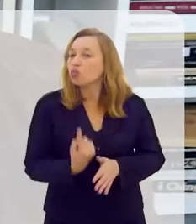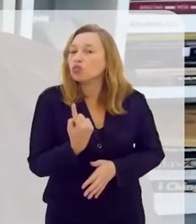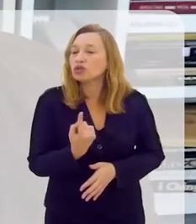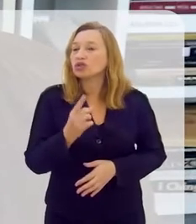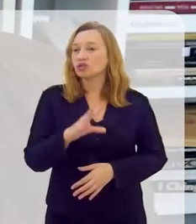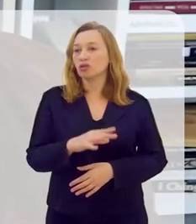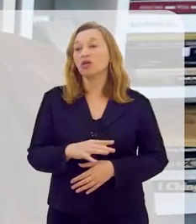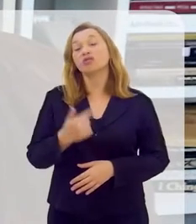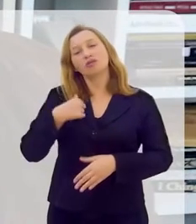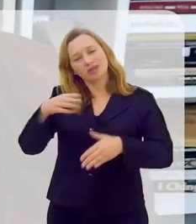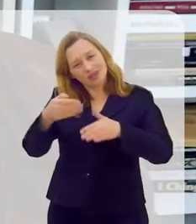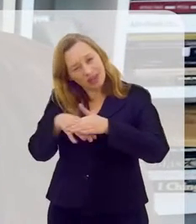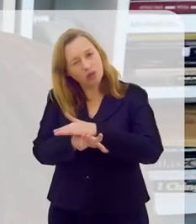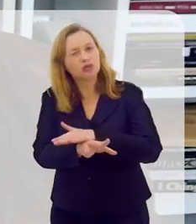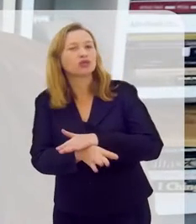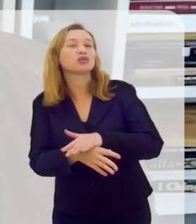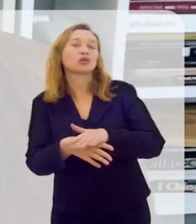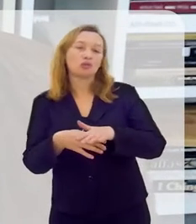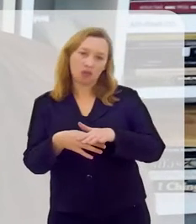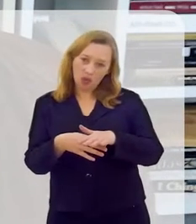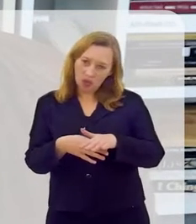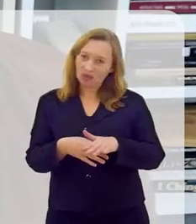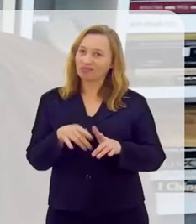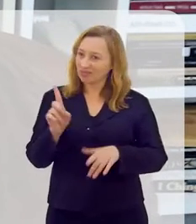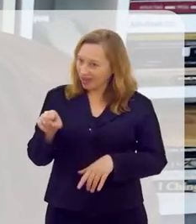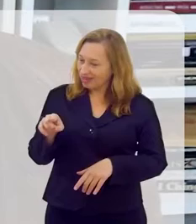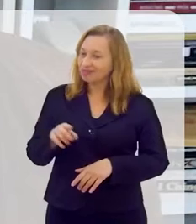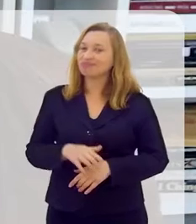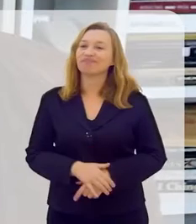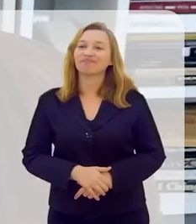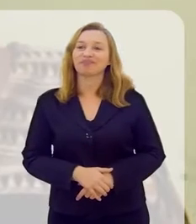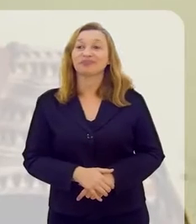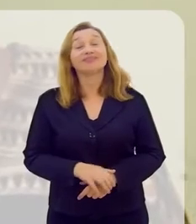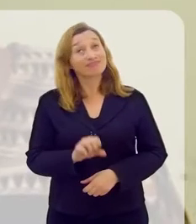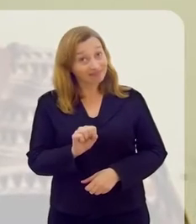Então, se acostumou a isso de uma certa forma, né?